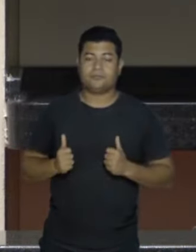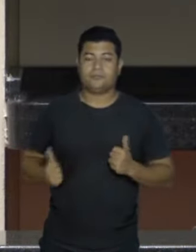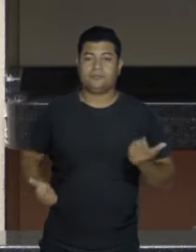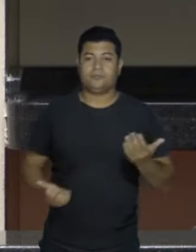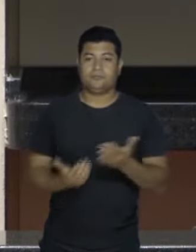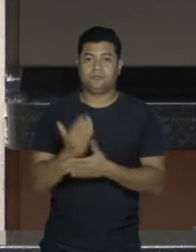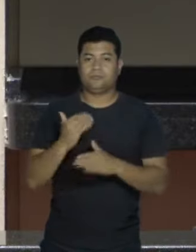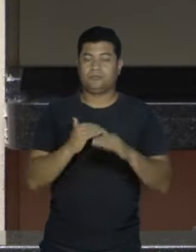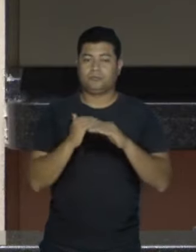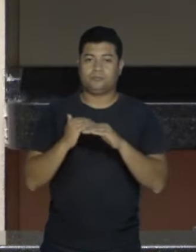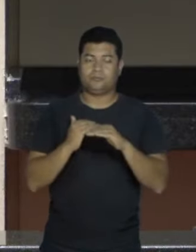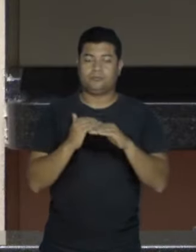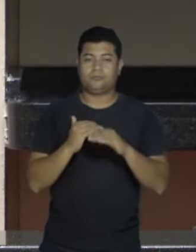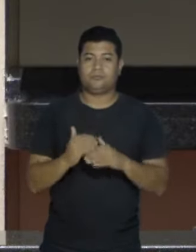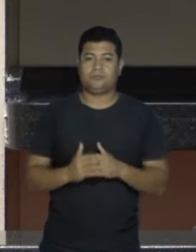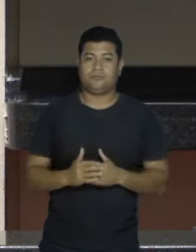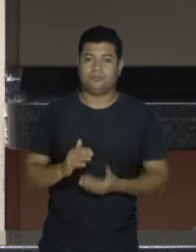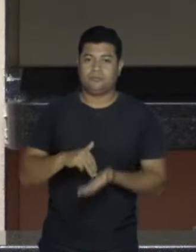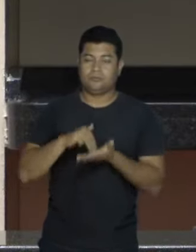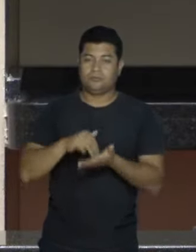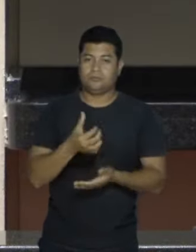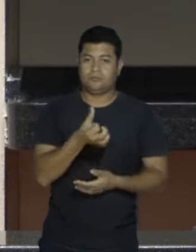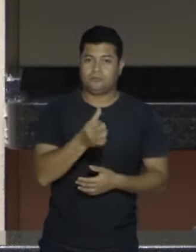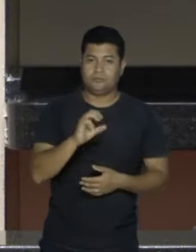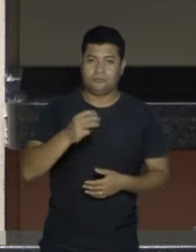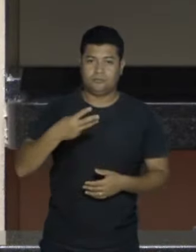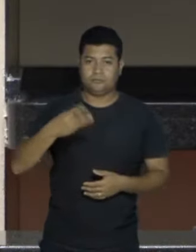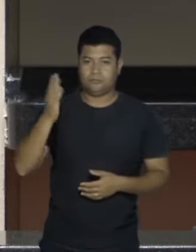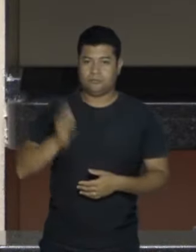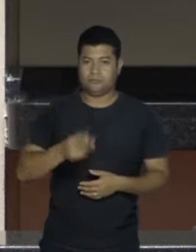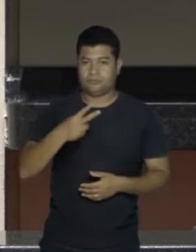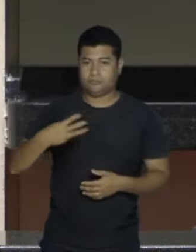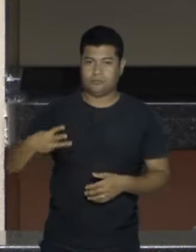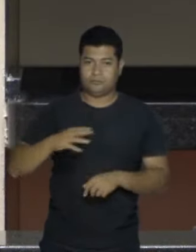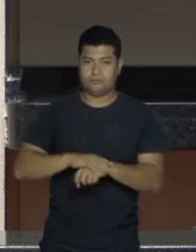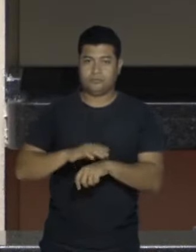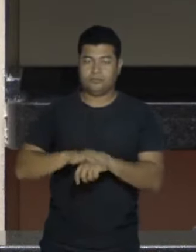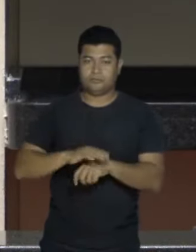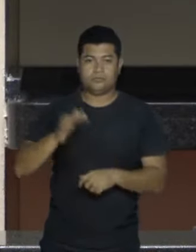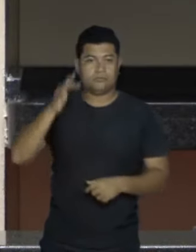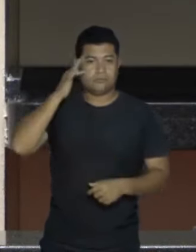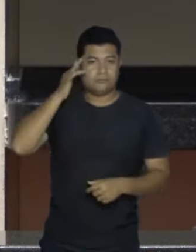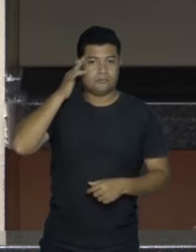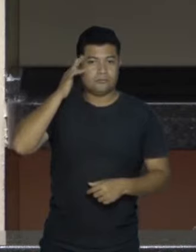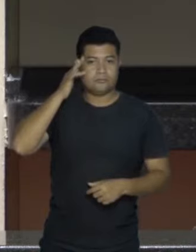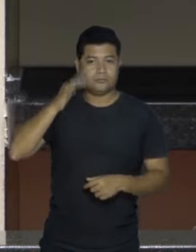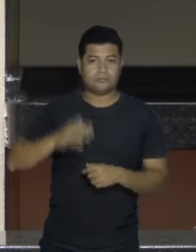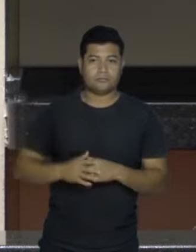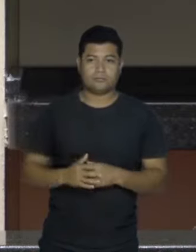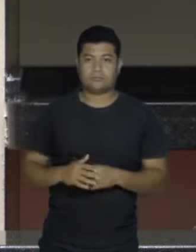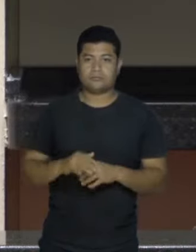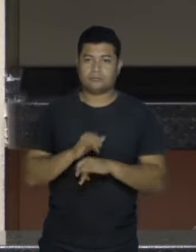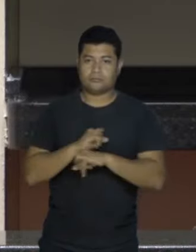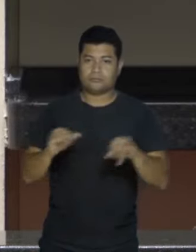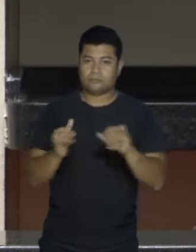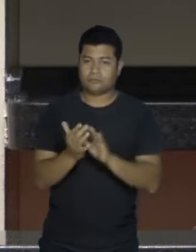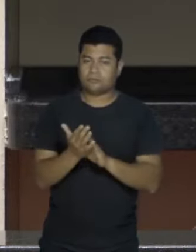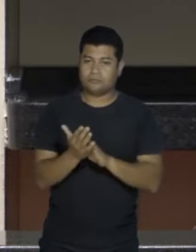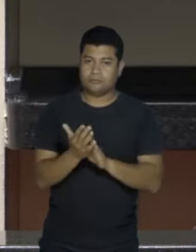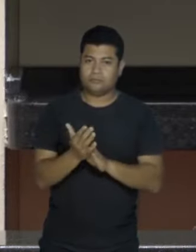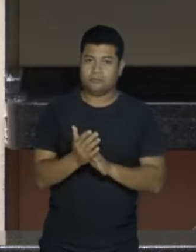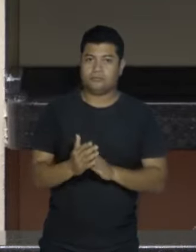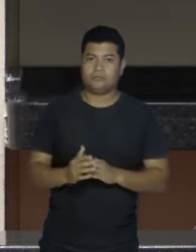aprovado por unanimidade 603 2023 autoria deputado Fernando Klein manifestando aplauso ao presidente executivo do